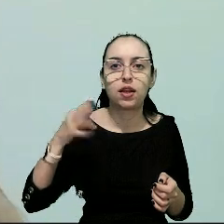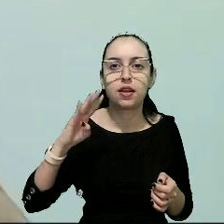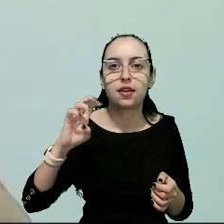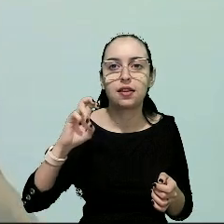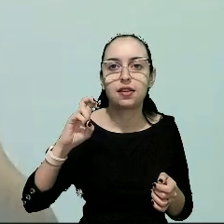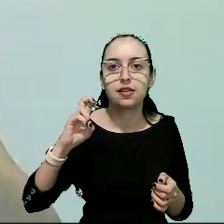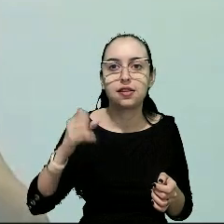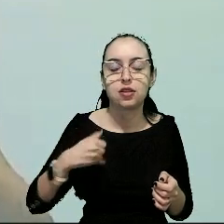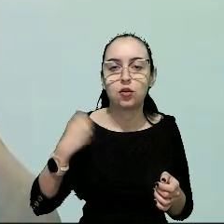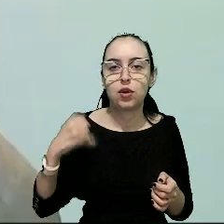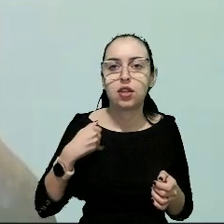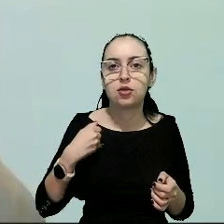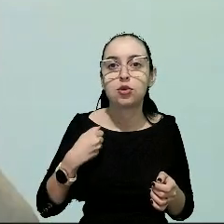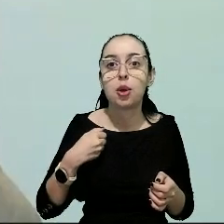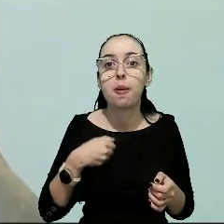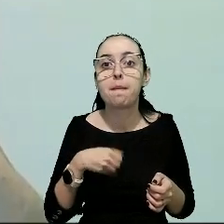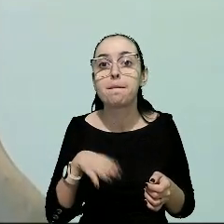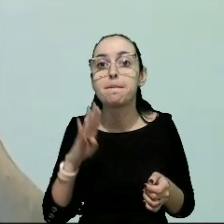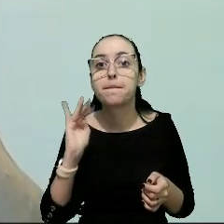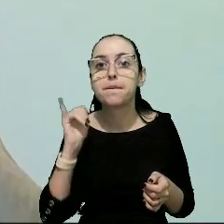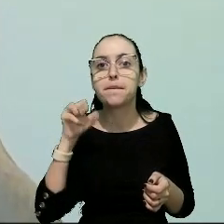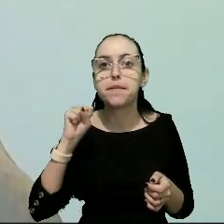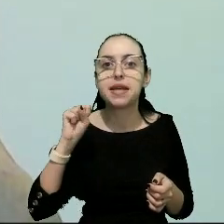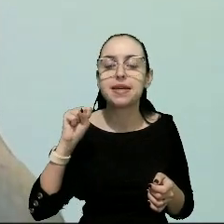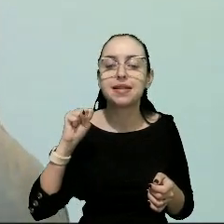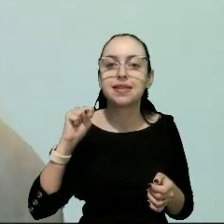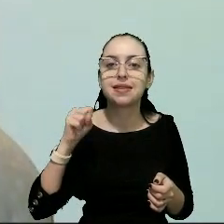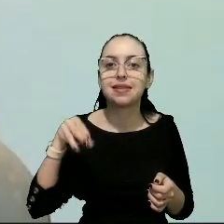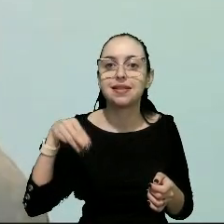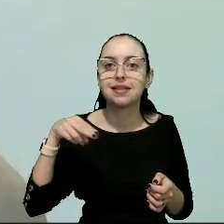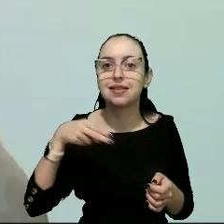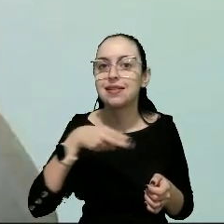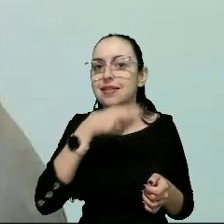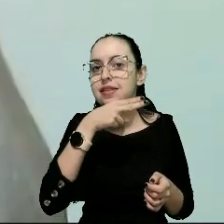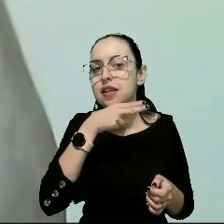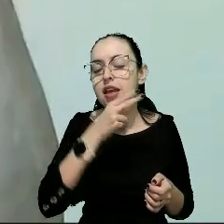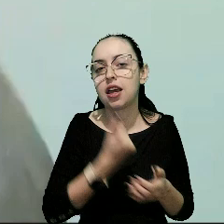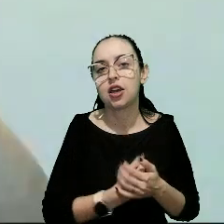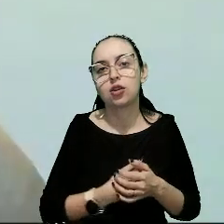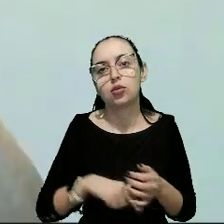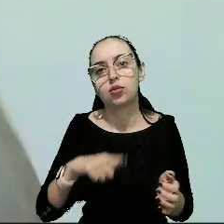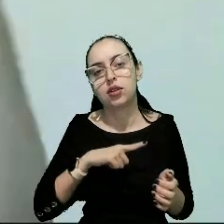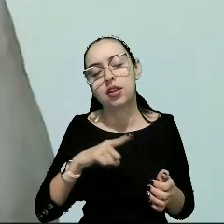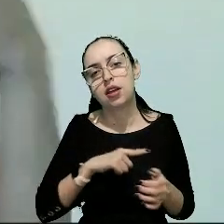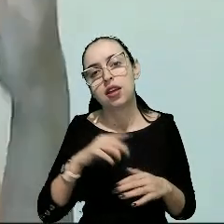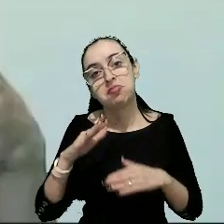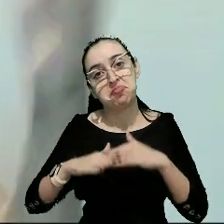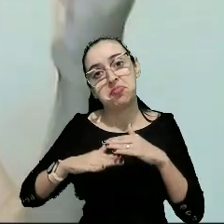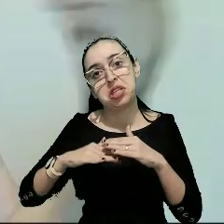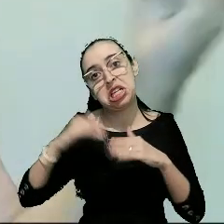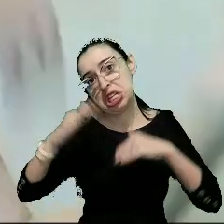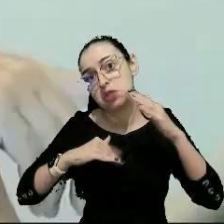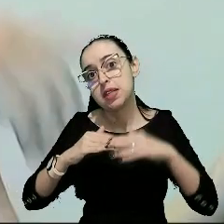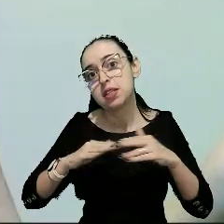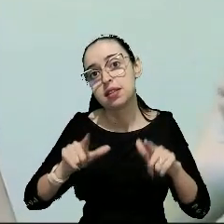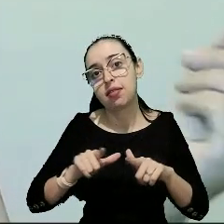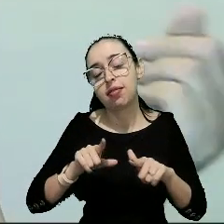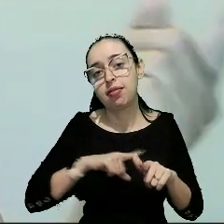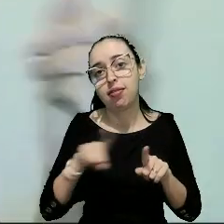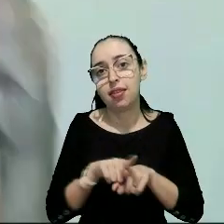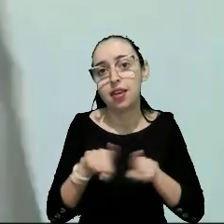tem seus bisnetos que já têm, e às vezes tem até